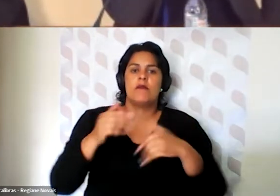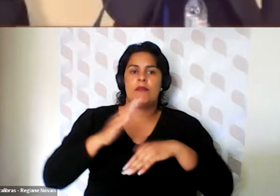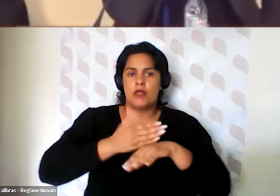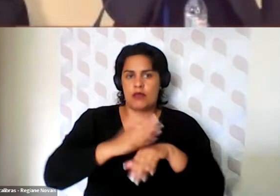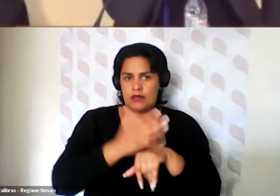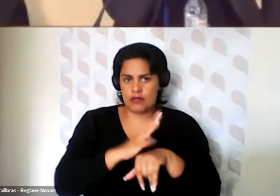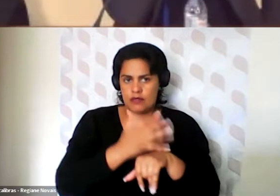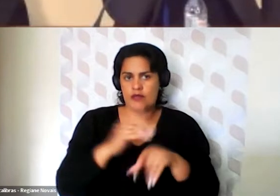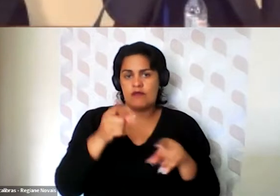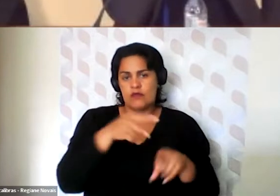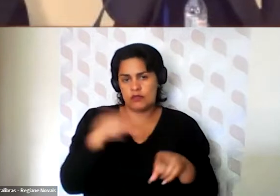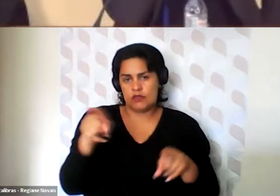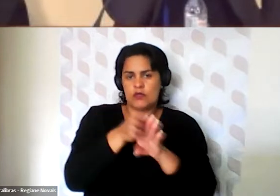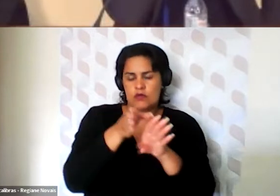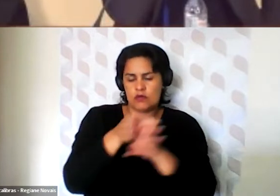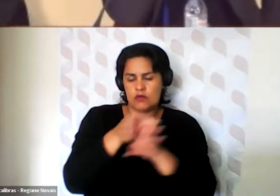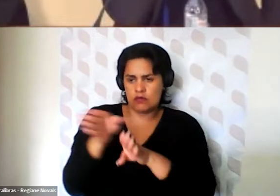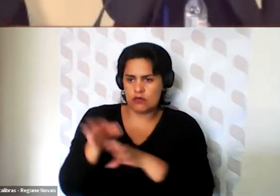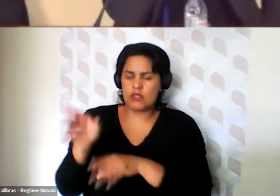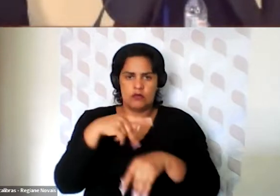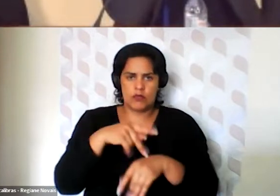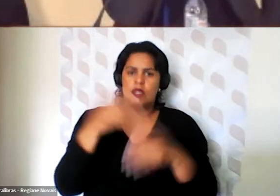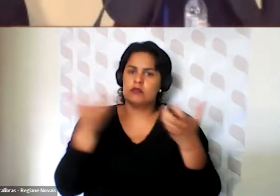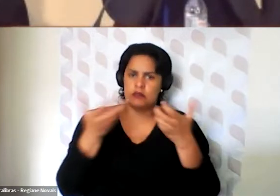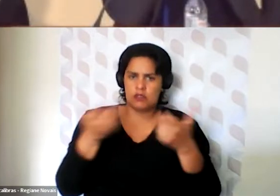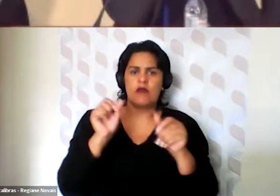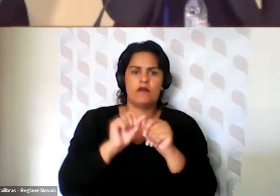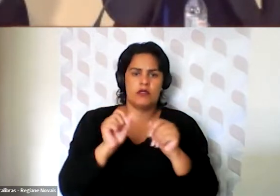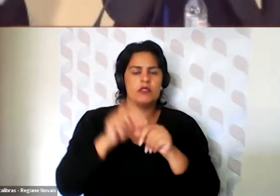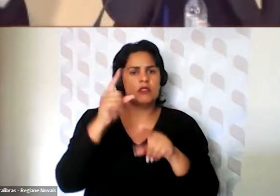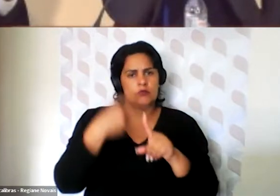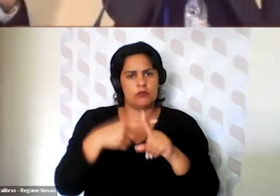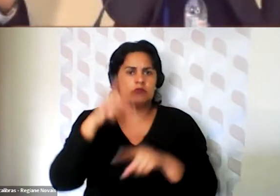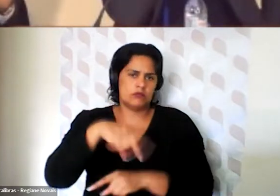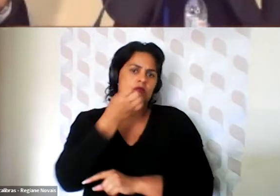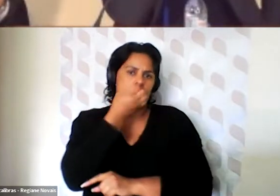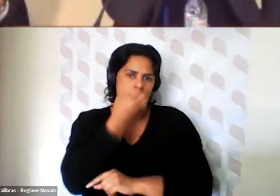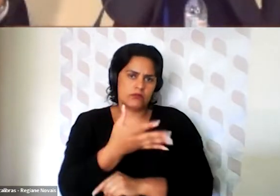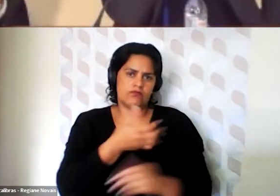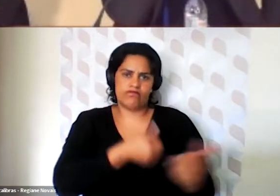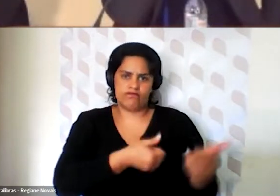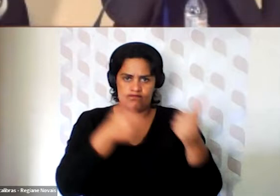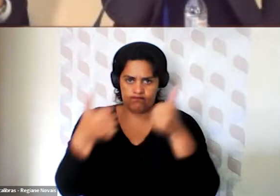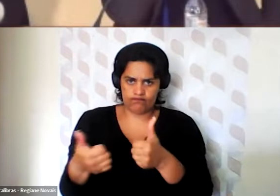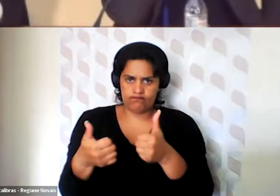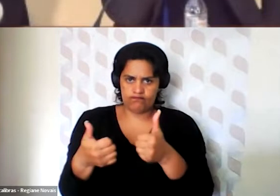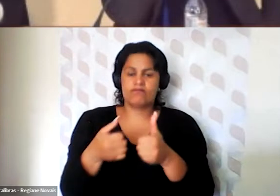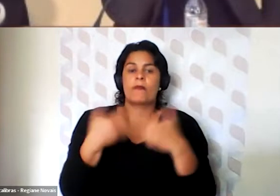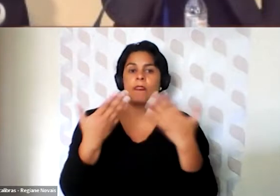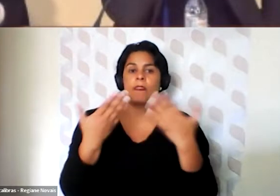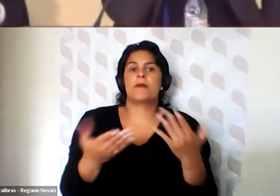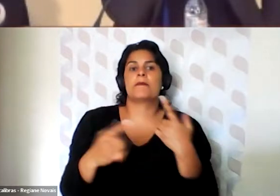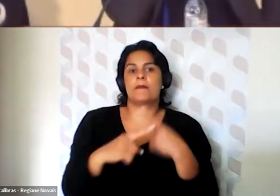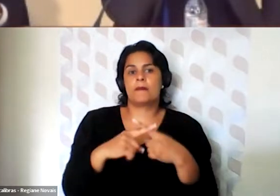de instrumento que é de padrões mínimos de comportamento. Então, se tem alguma área que na arena internacional é melhor você ter uma regra comum